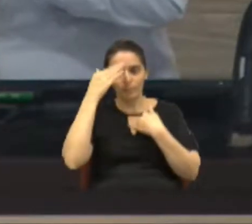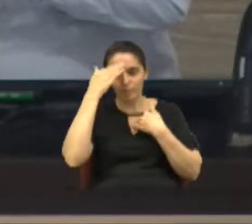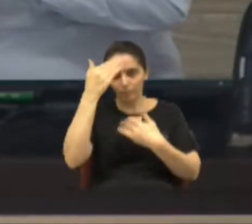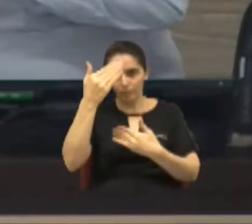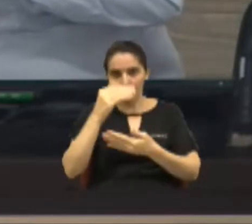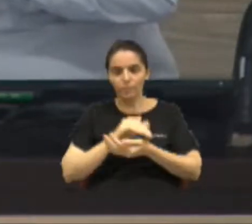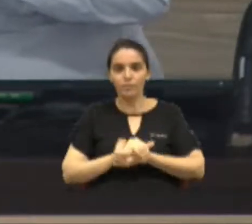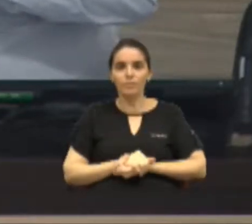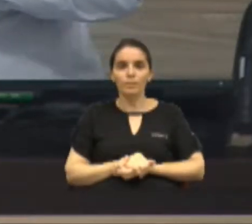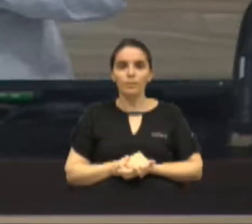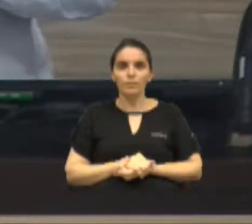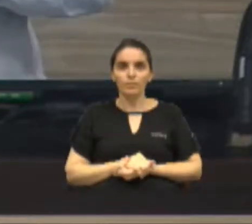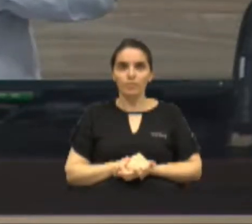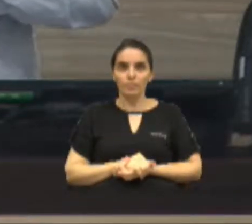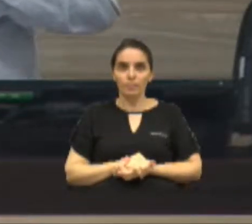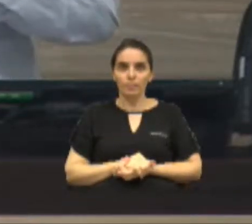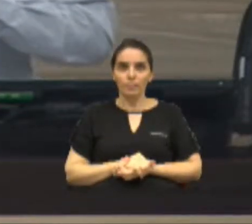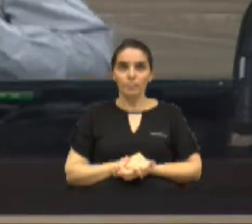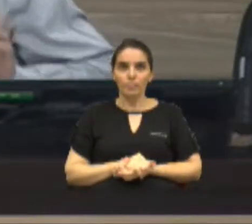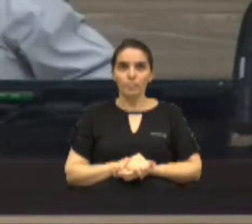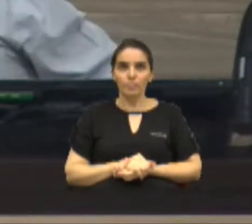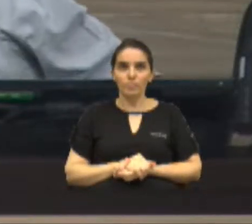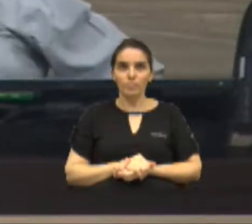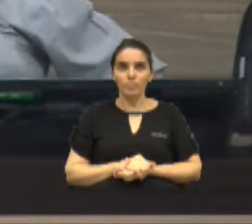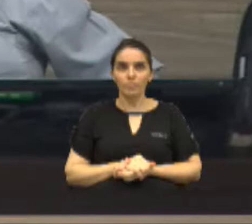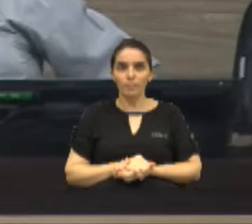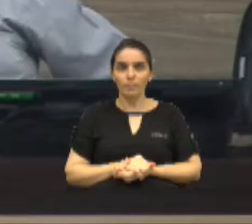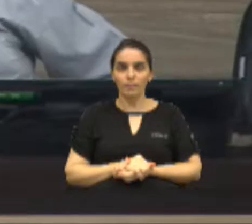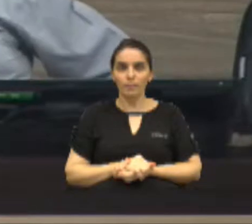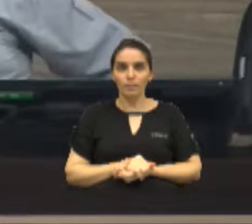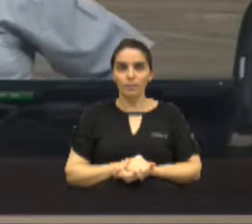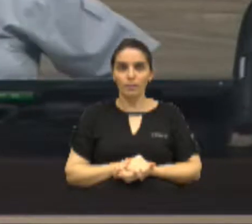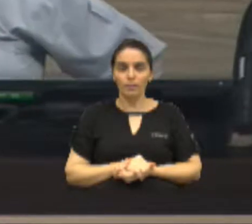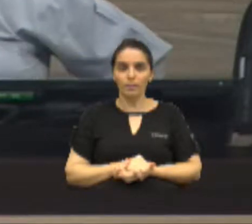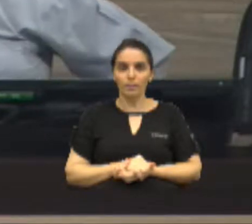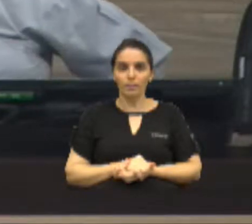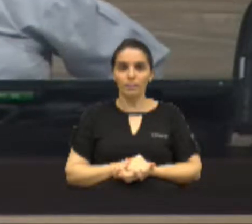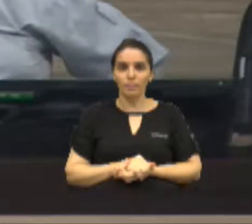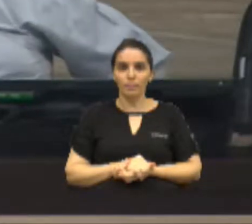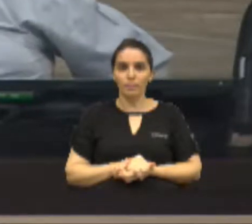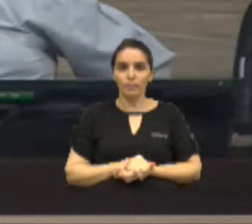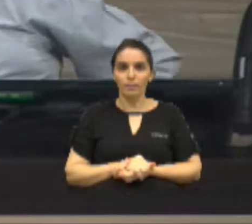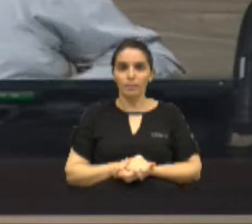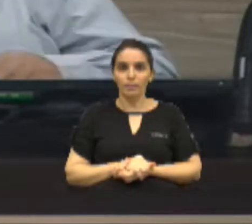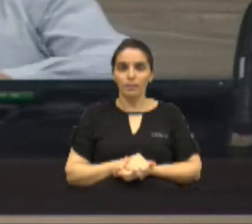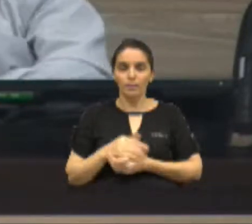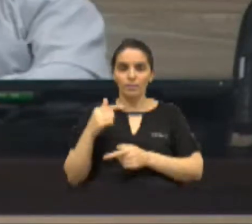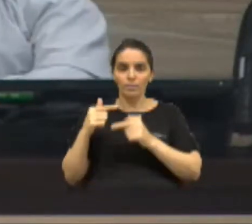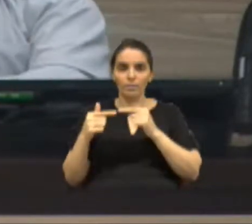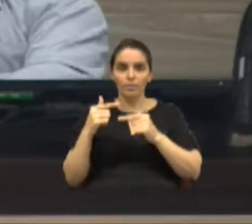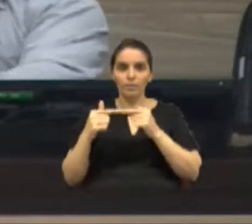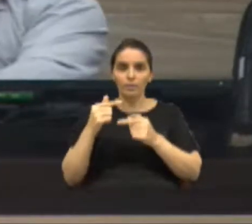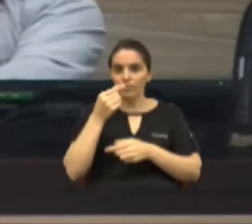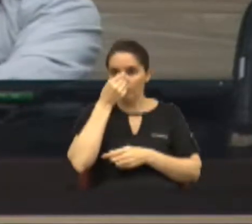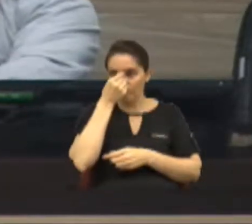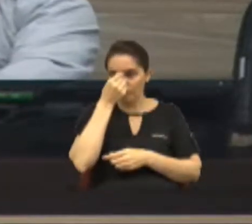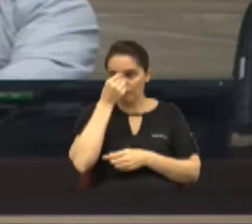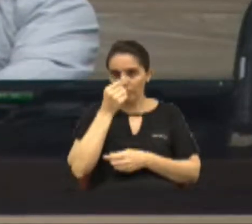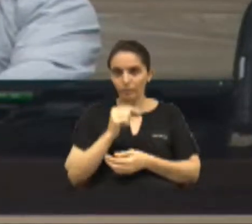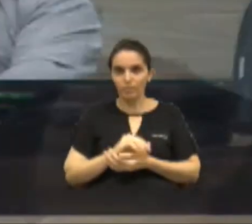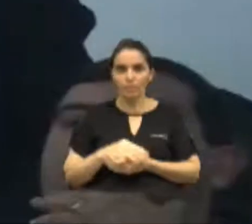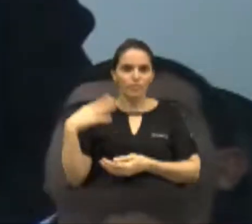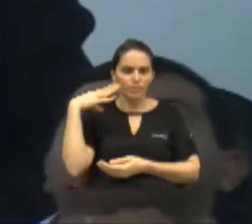obrigado. Para discutir, o vereador Jorge de Freitas.